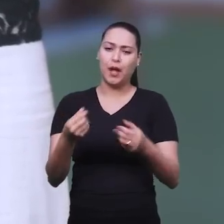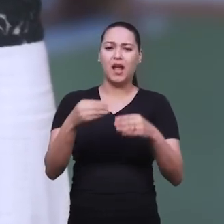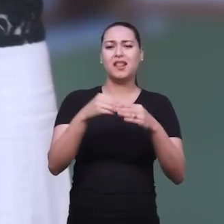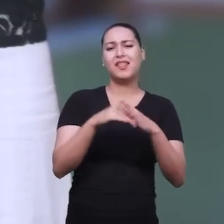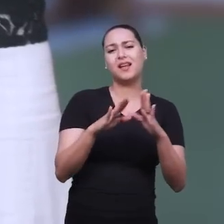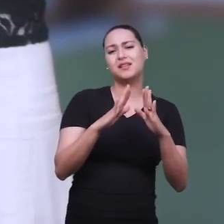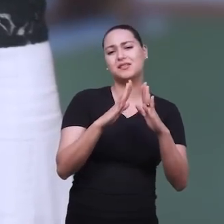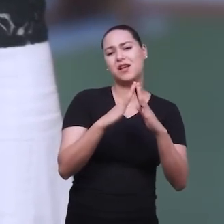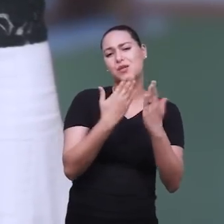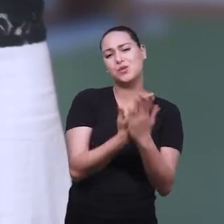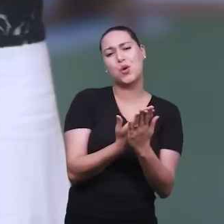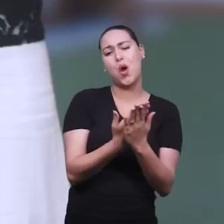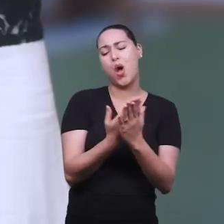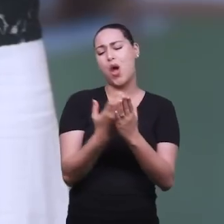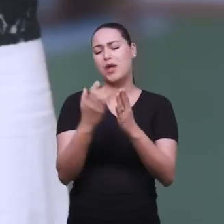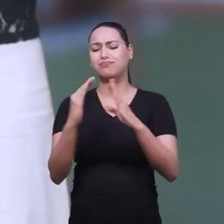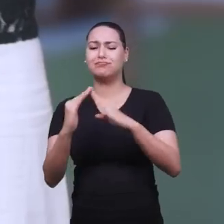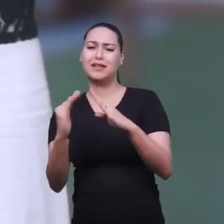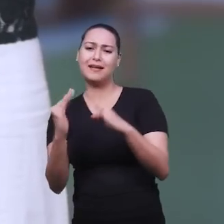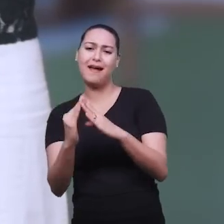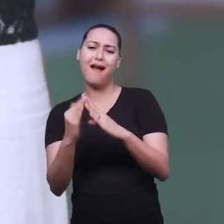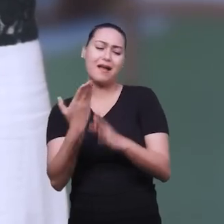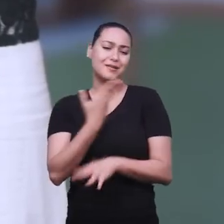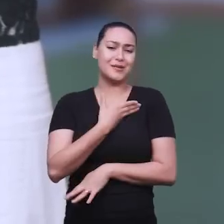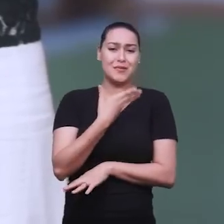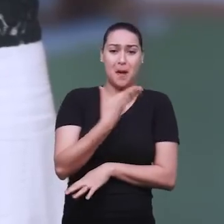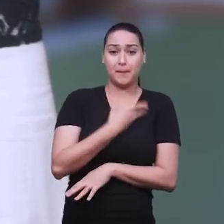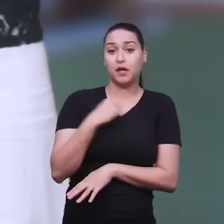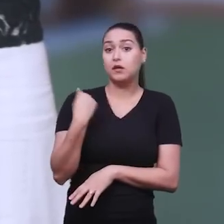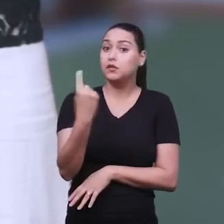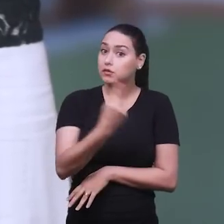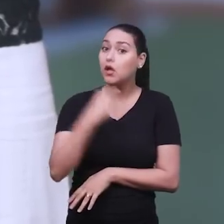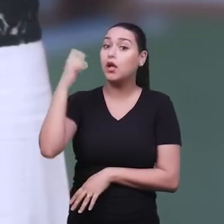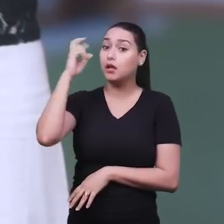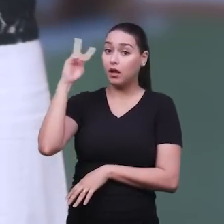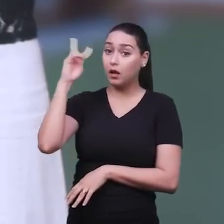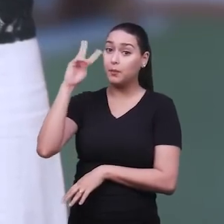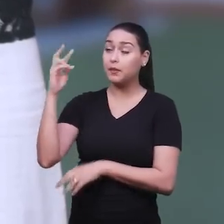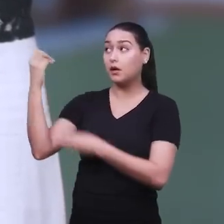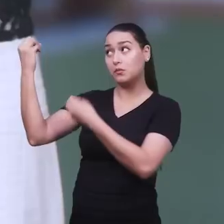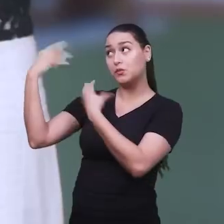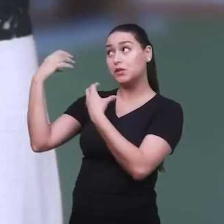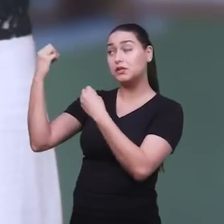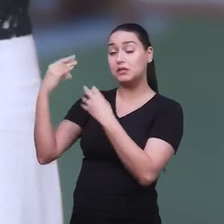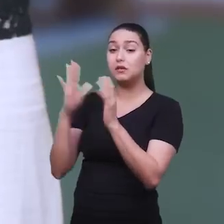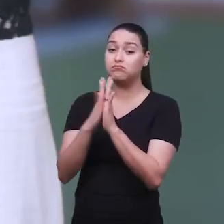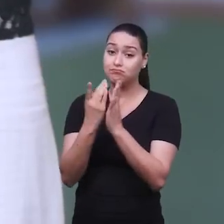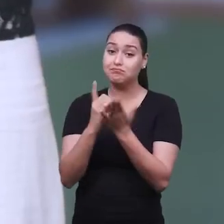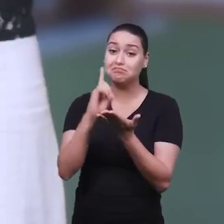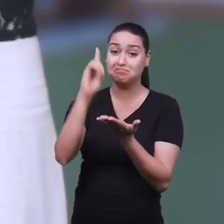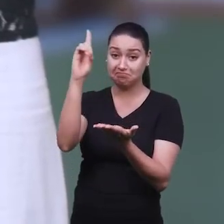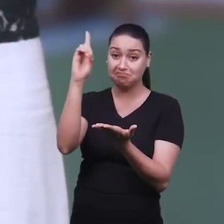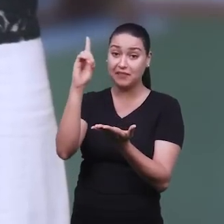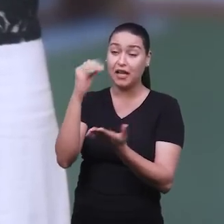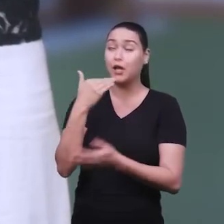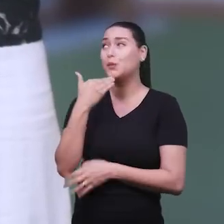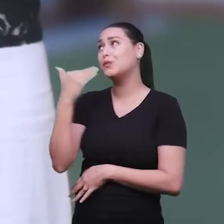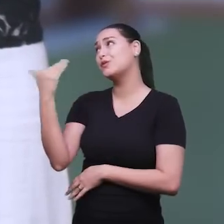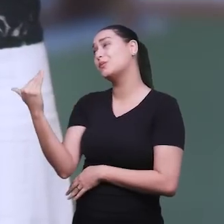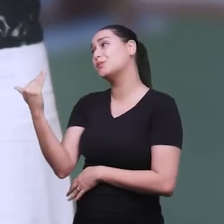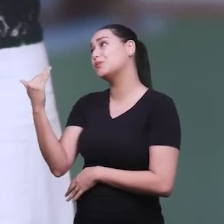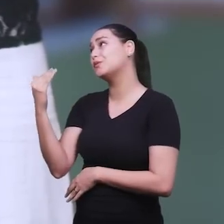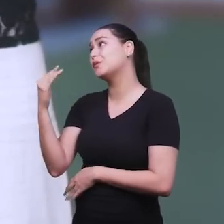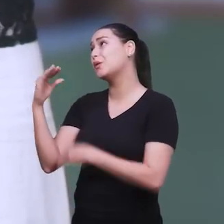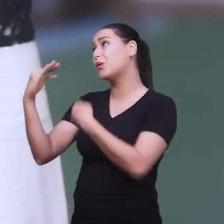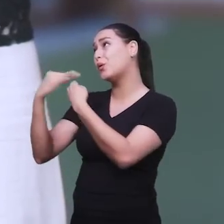na escola, quando estamos em casa, com os colegas, nós nos lembramos dos ensinos da palavra de Deus e pedimos